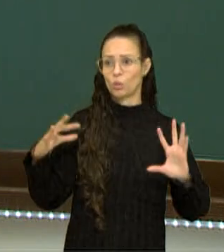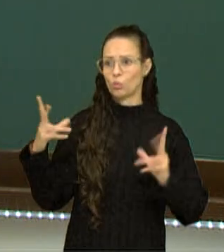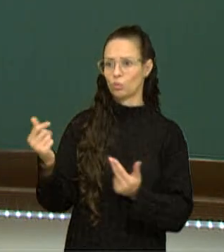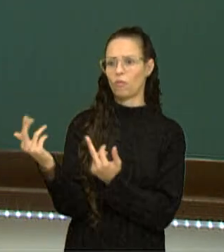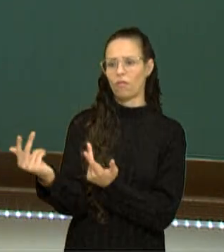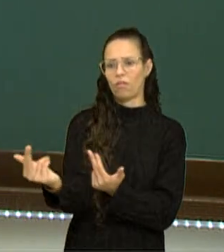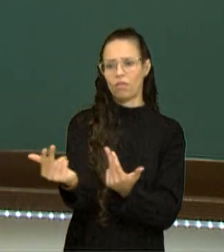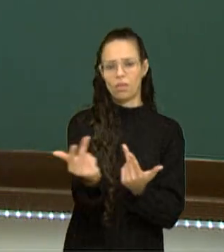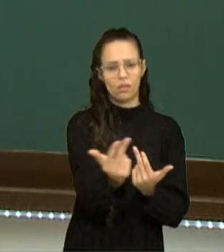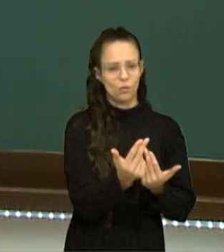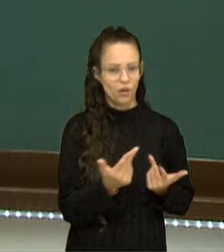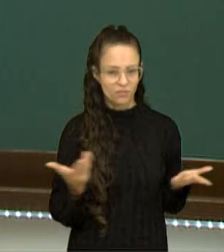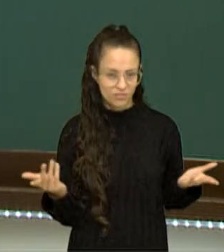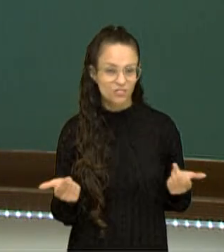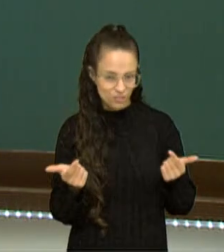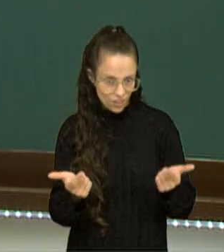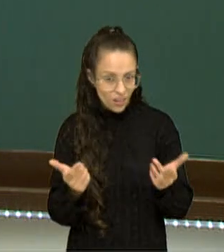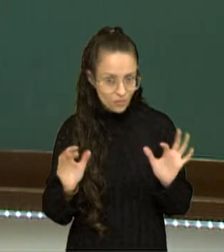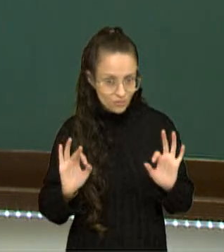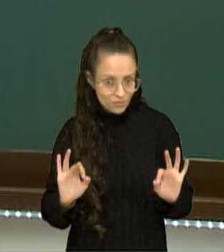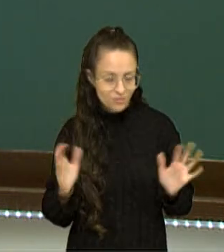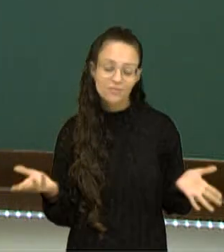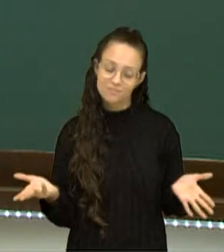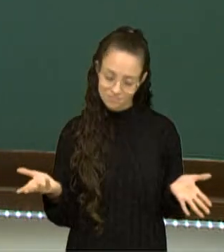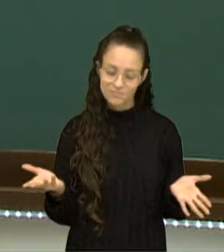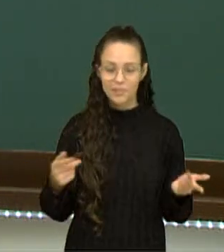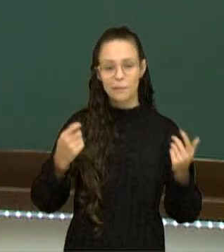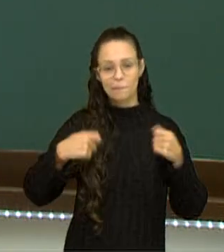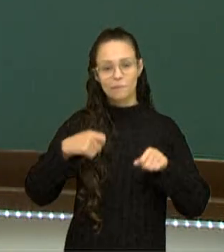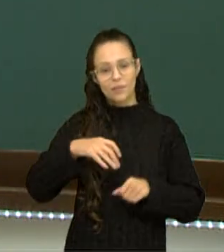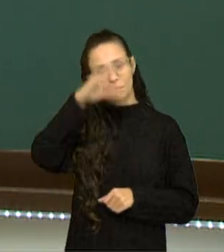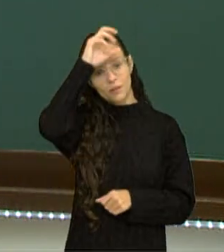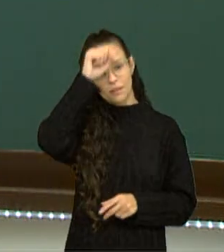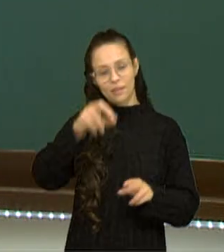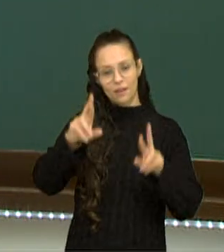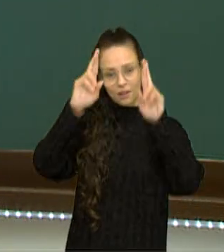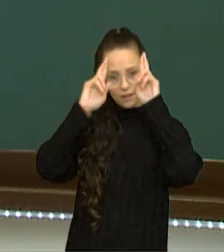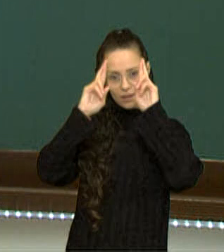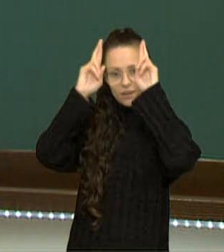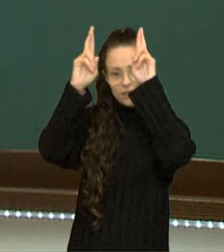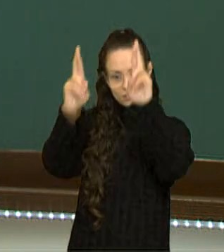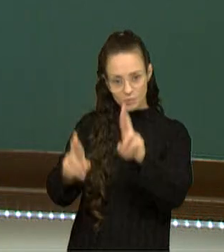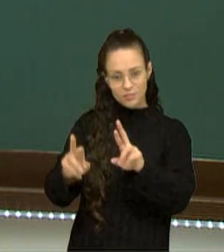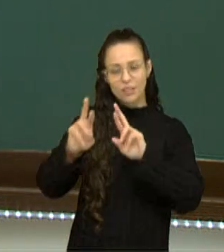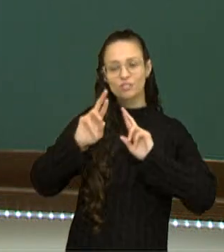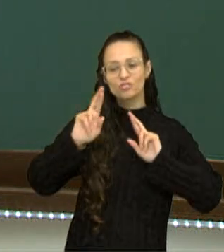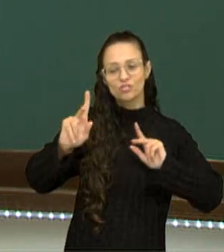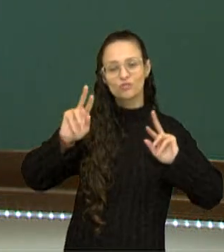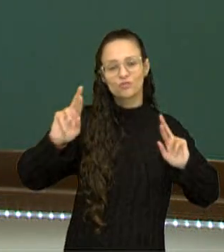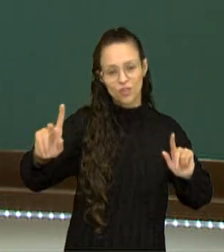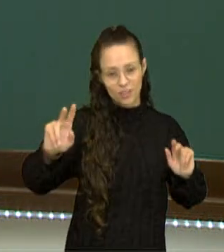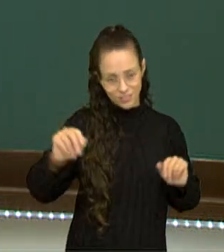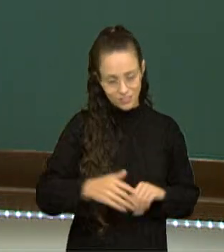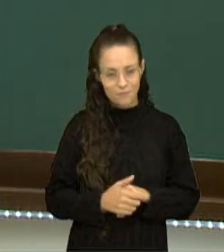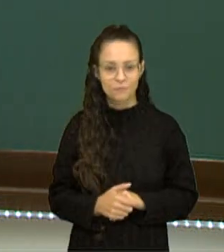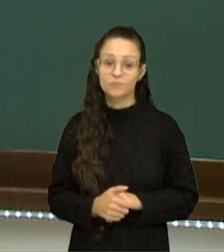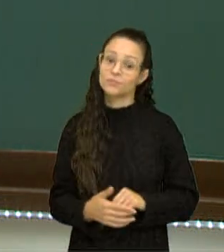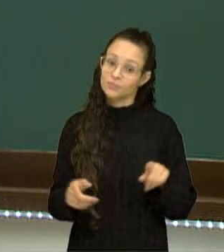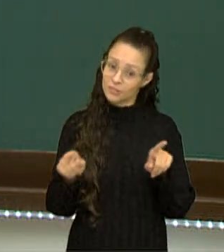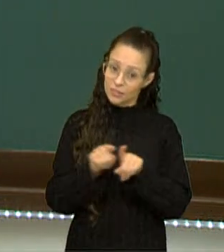mesma coisa, ia ser meio chato. Então, a gente precisa aprender a respeitar as diferenças. E,